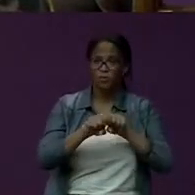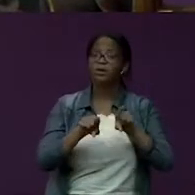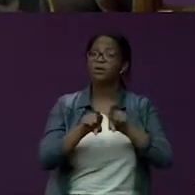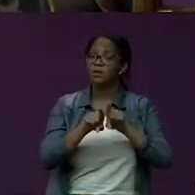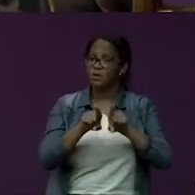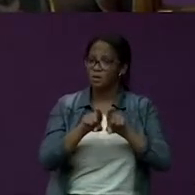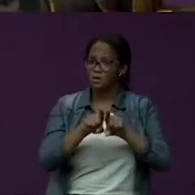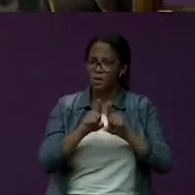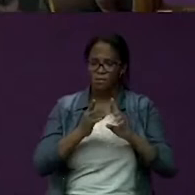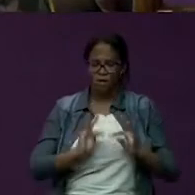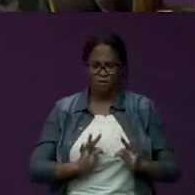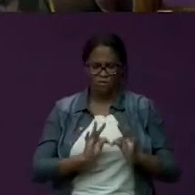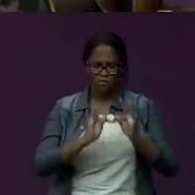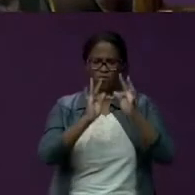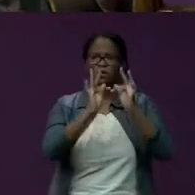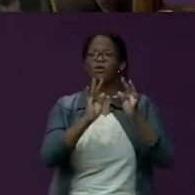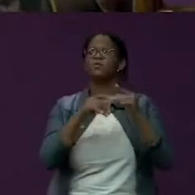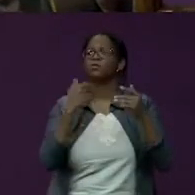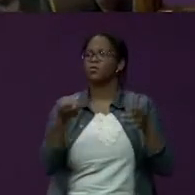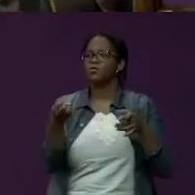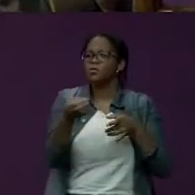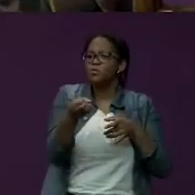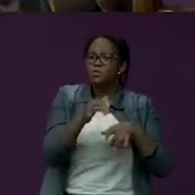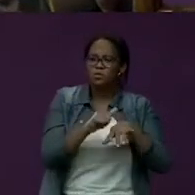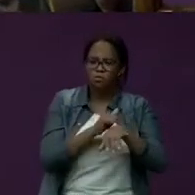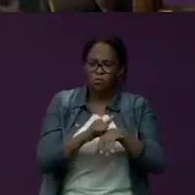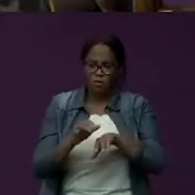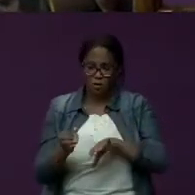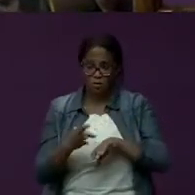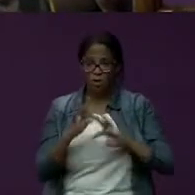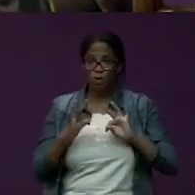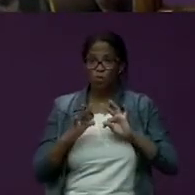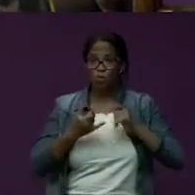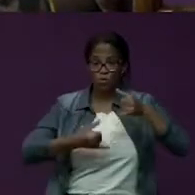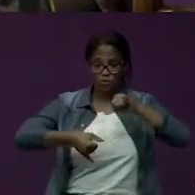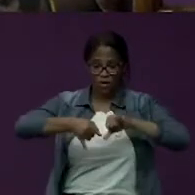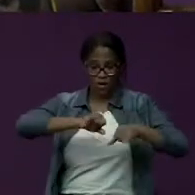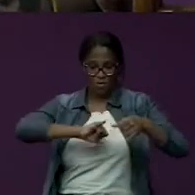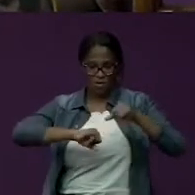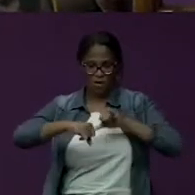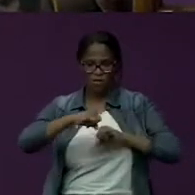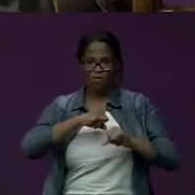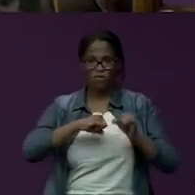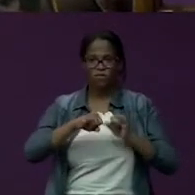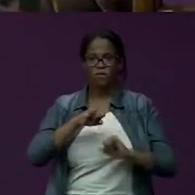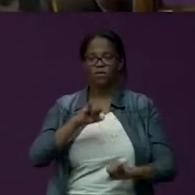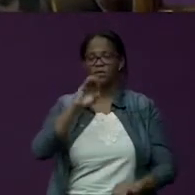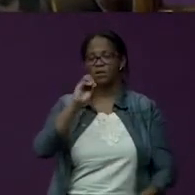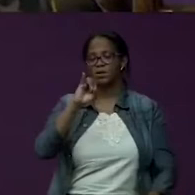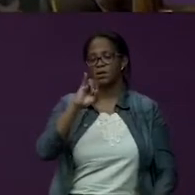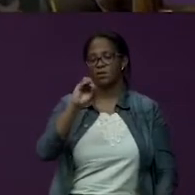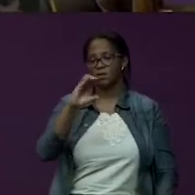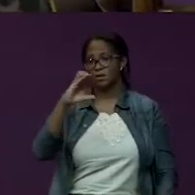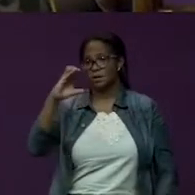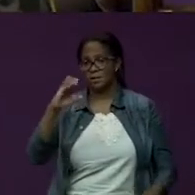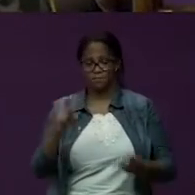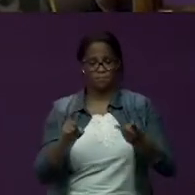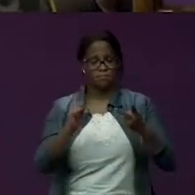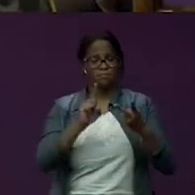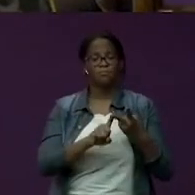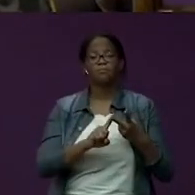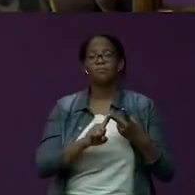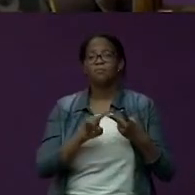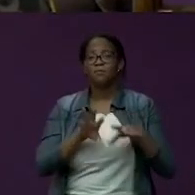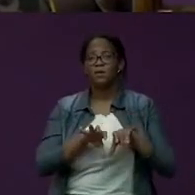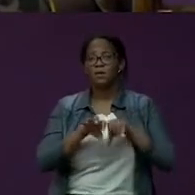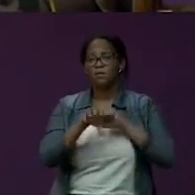parques tecnológicos renovados, como é o caso de todos os laboratórios do Instituto Oswaldo Cruz, com uma formação